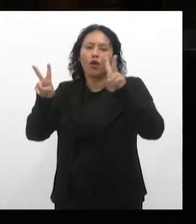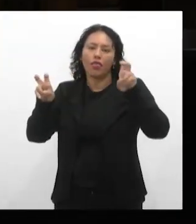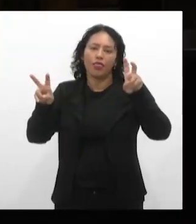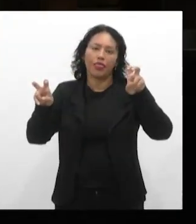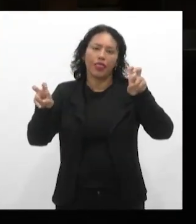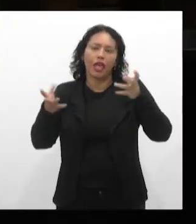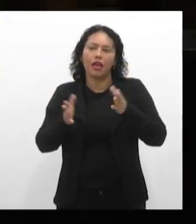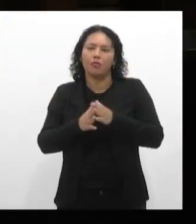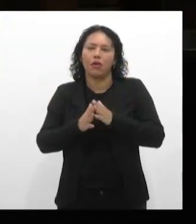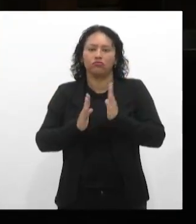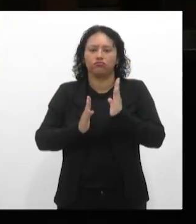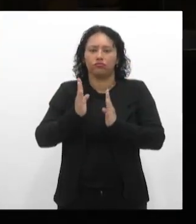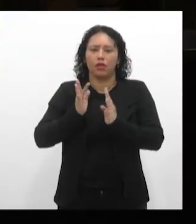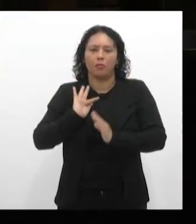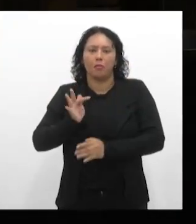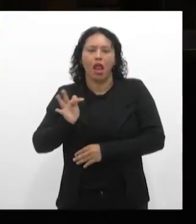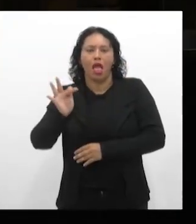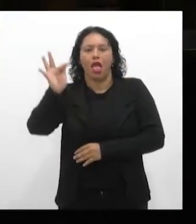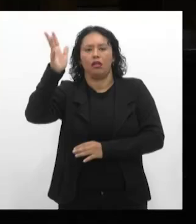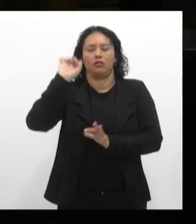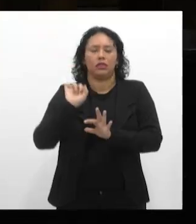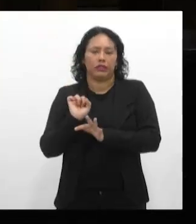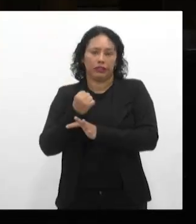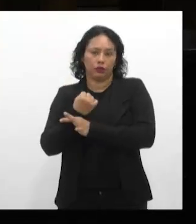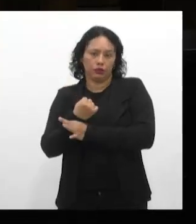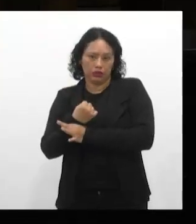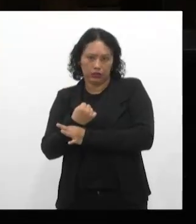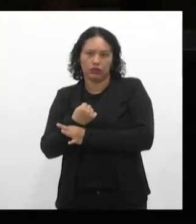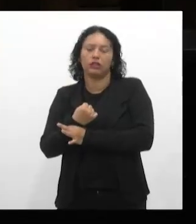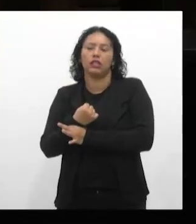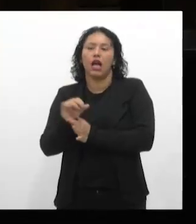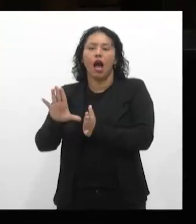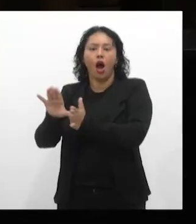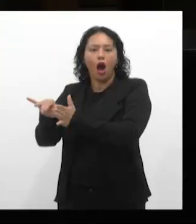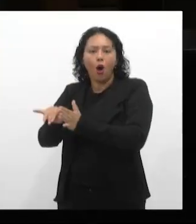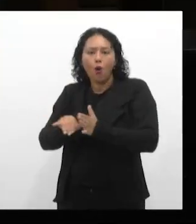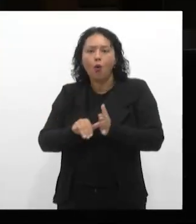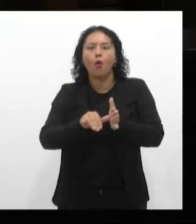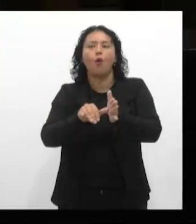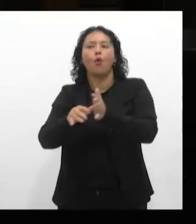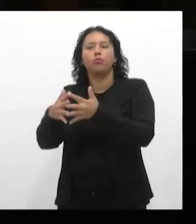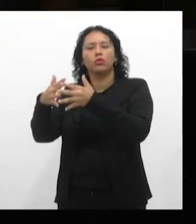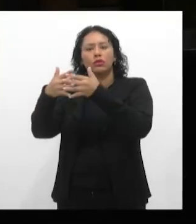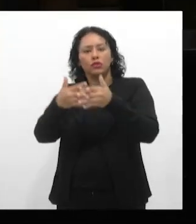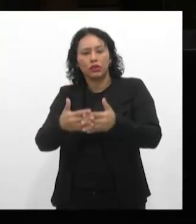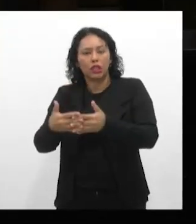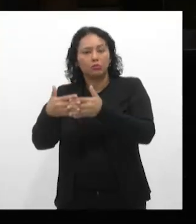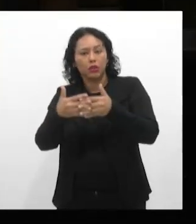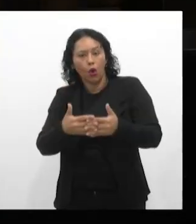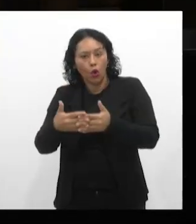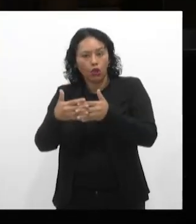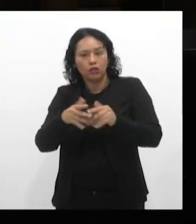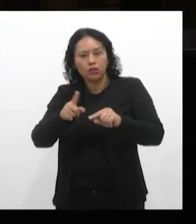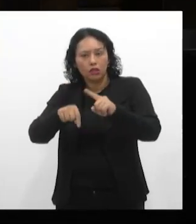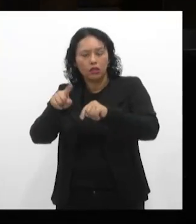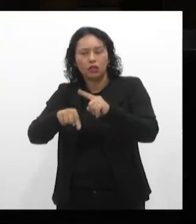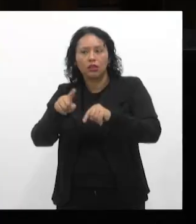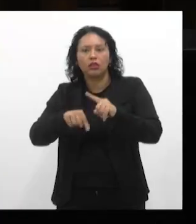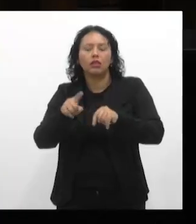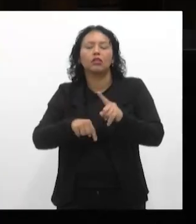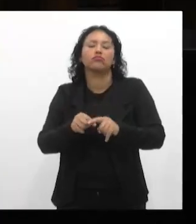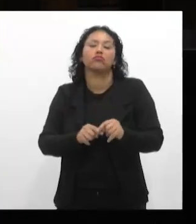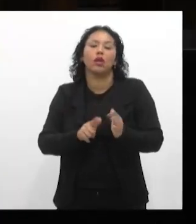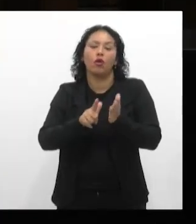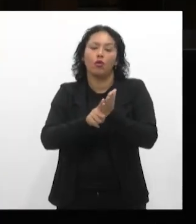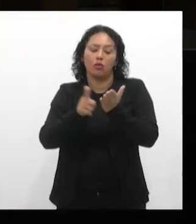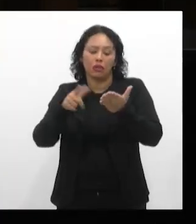da segurança relacionada ao furto de cargas no nosso estado do Rio de Janeiro, uma matéria que saiu